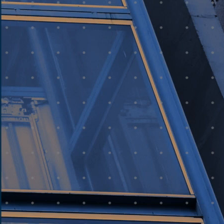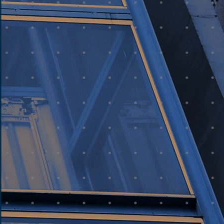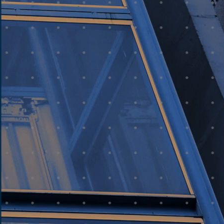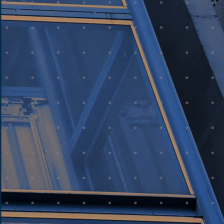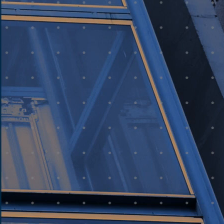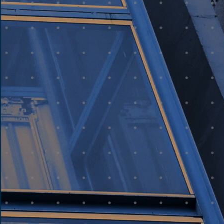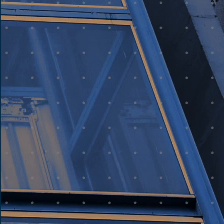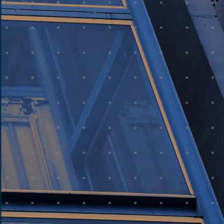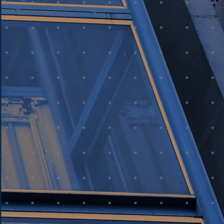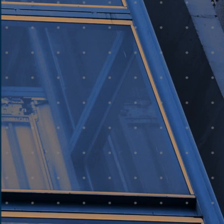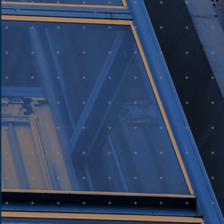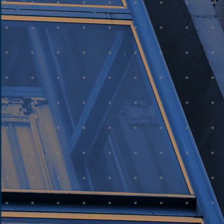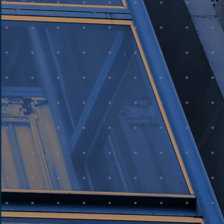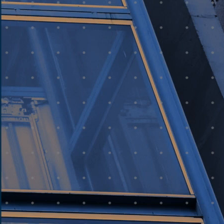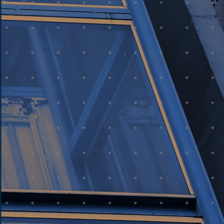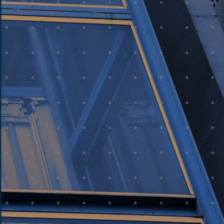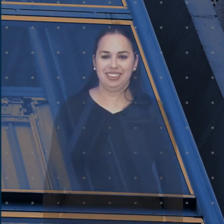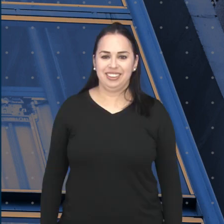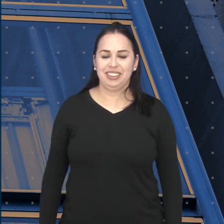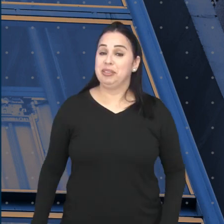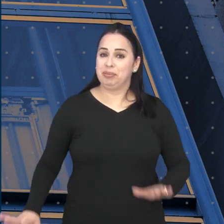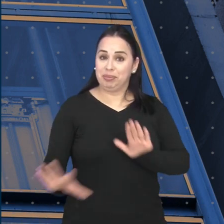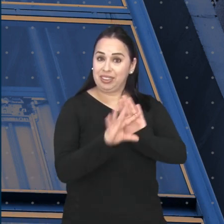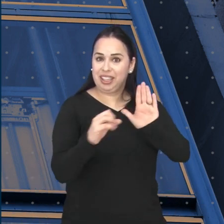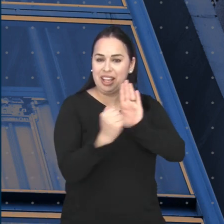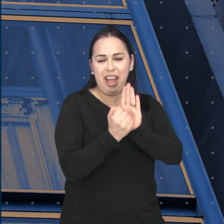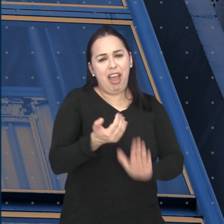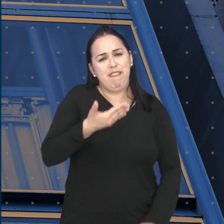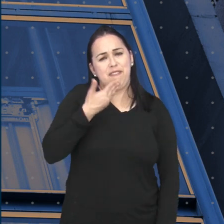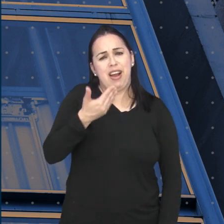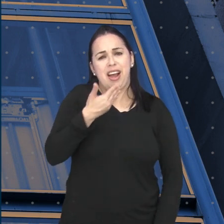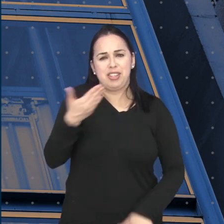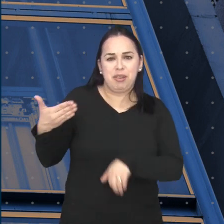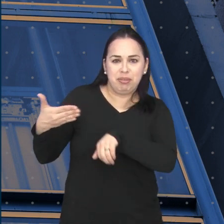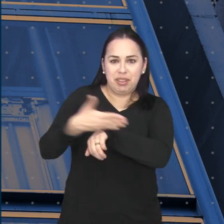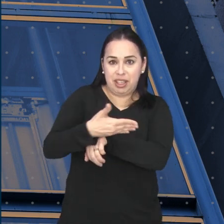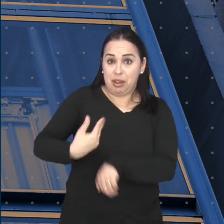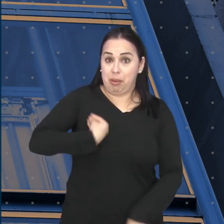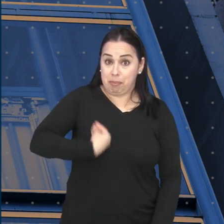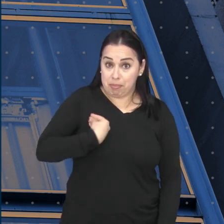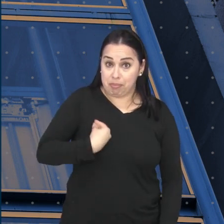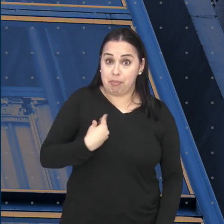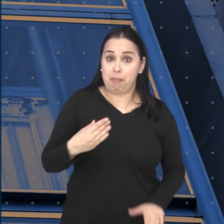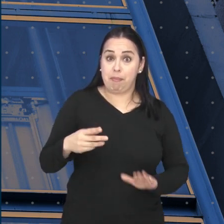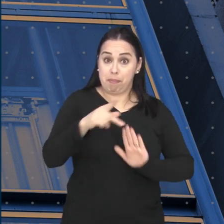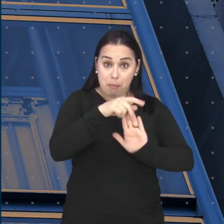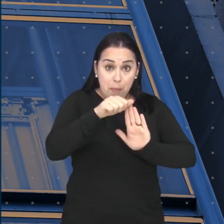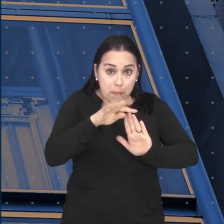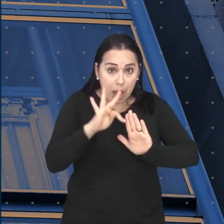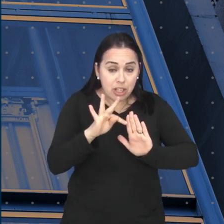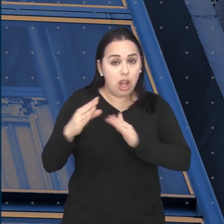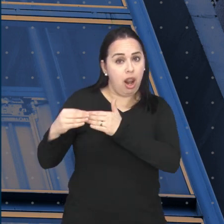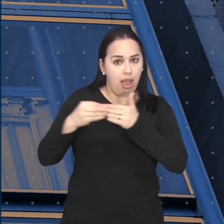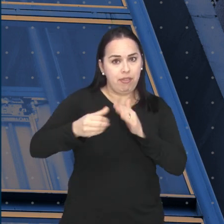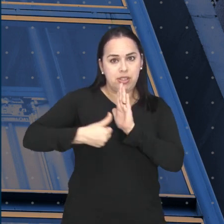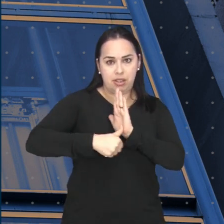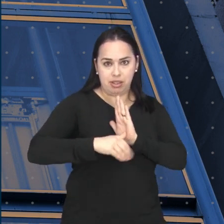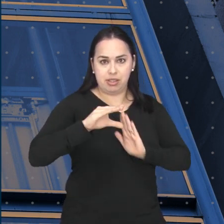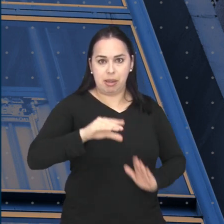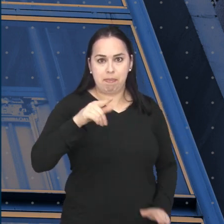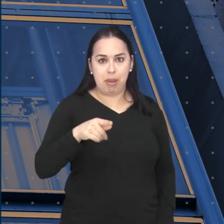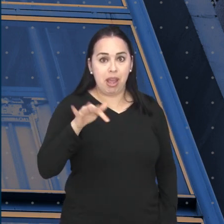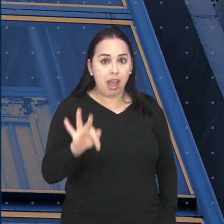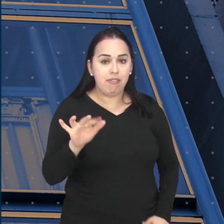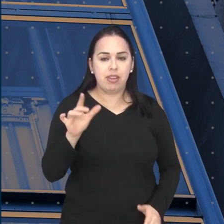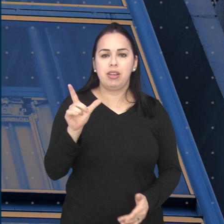telemarketing e repositor. Para se candidatar é fácil, é só comparecer ao PAT levando RG, CPF, carteira de trabalho e o